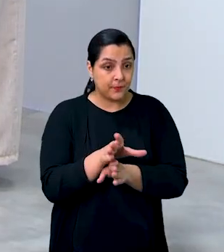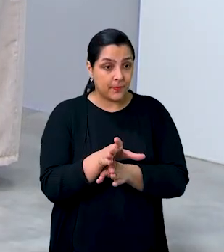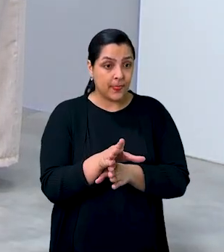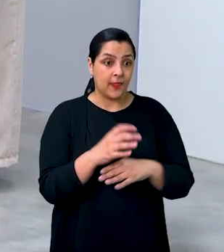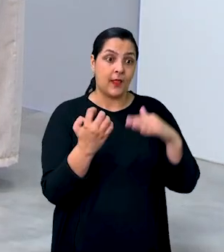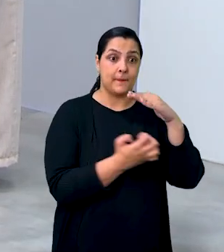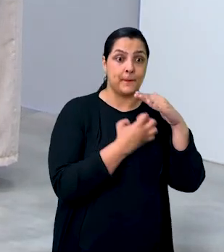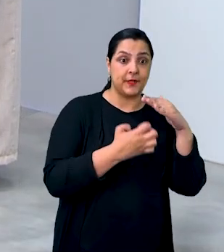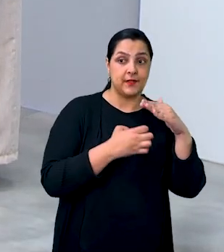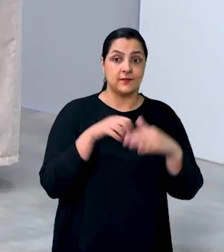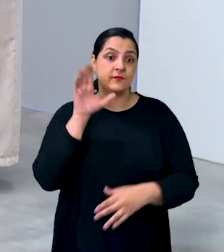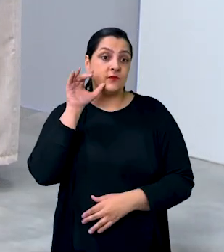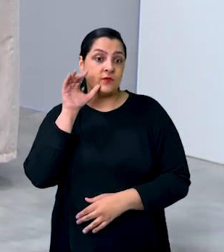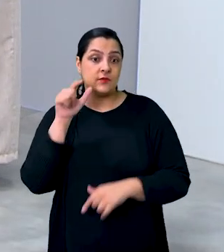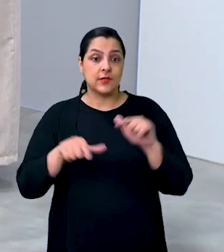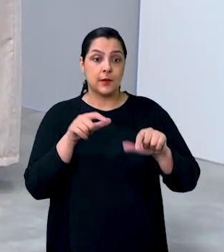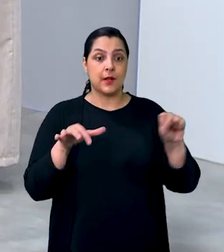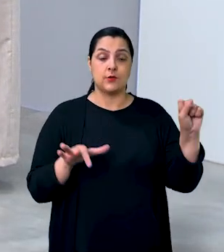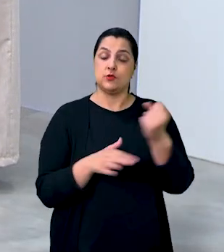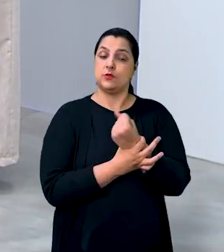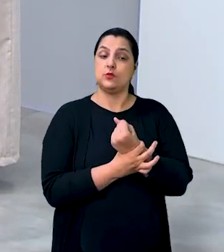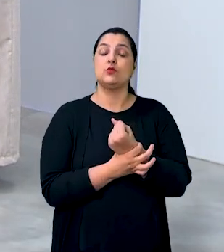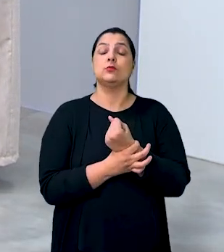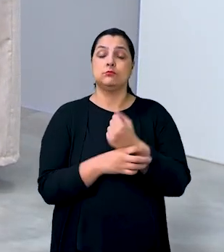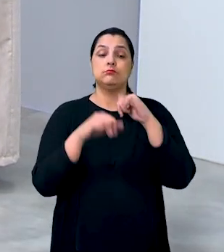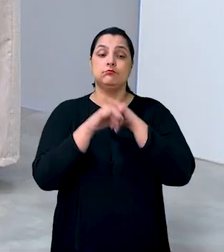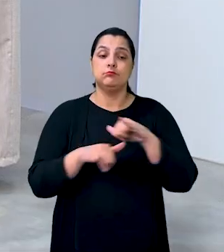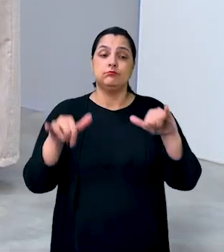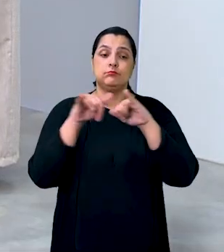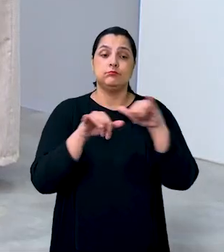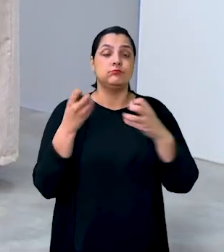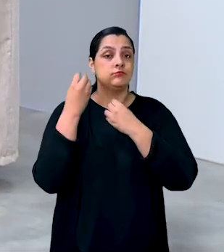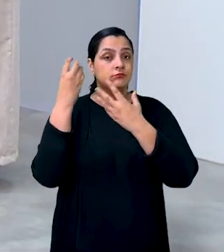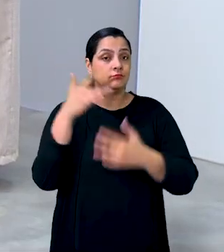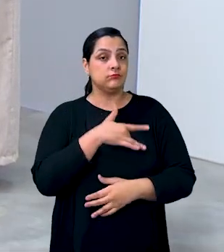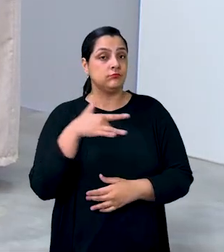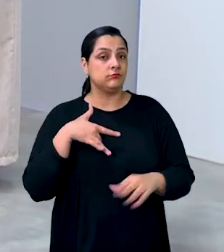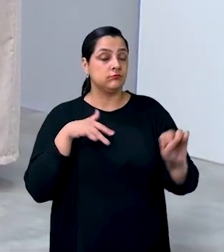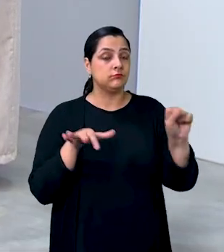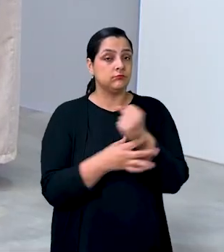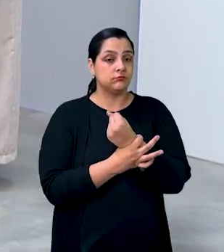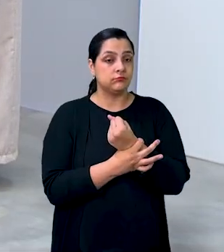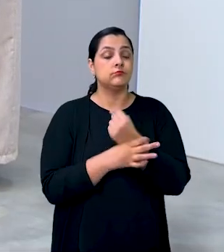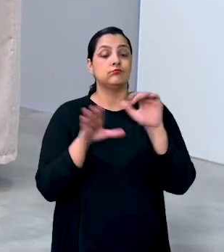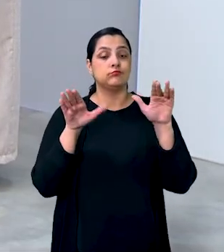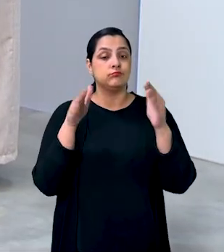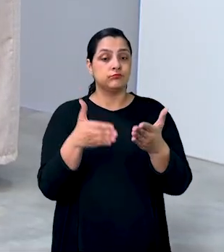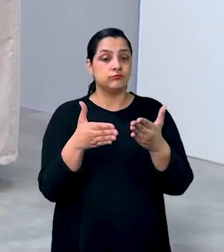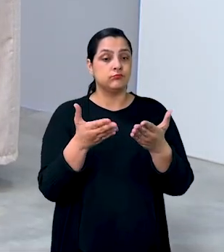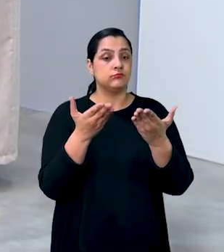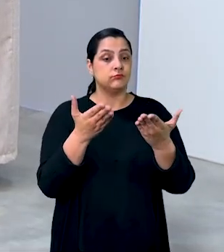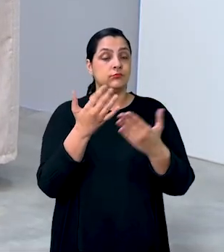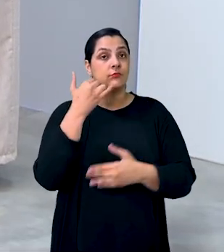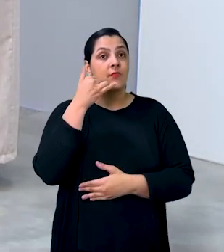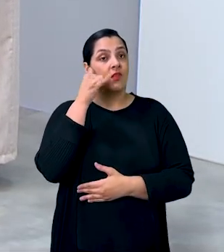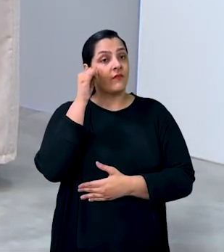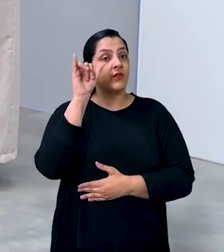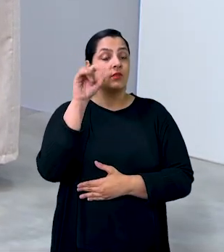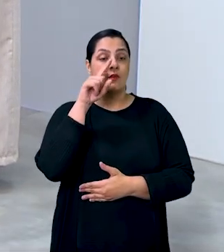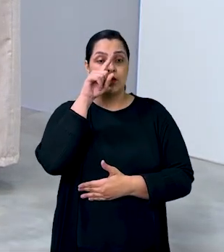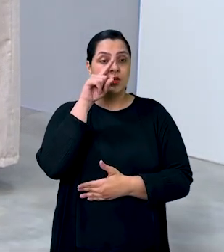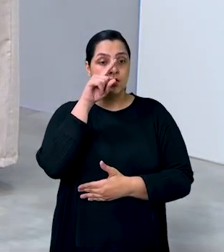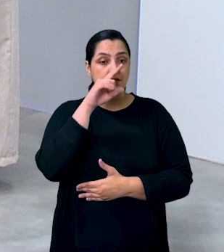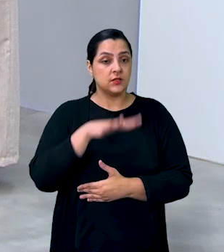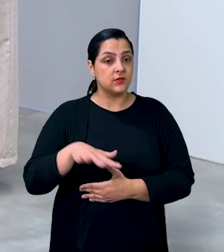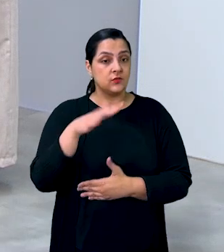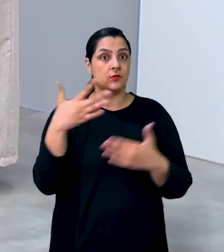também empregadores, o programa Trabalho Seguro da Justiça do Trabalho divulga informações de saúde e segurança voltadas à prevenção de